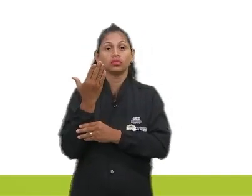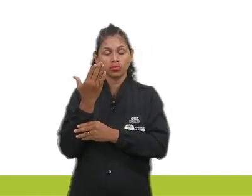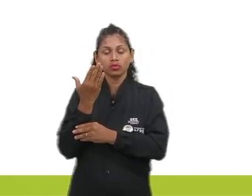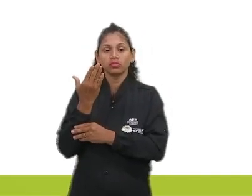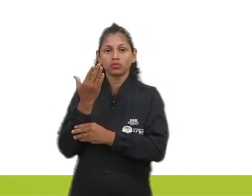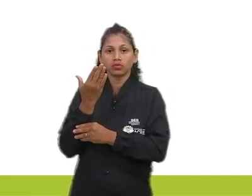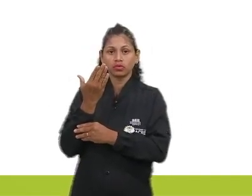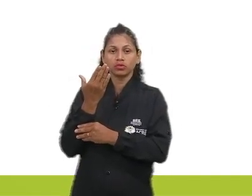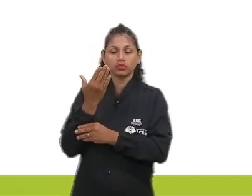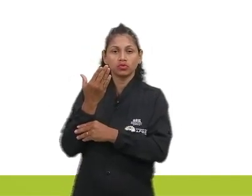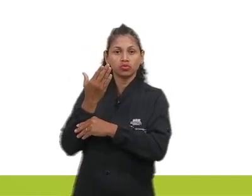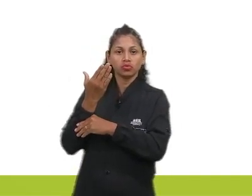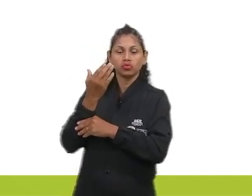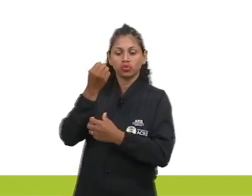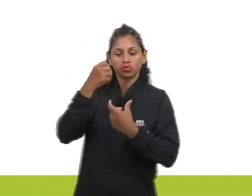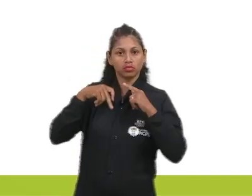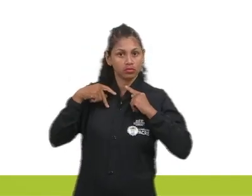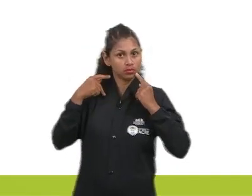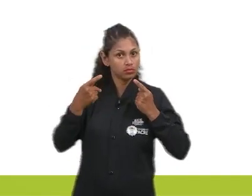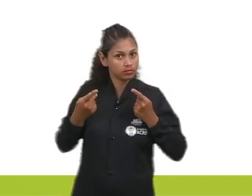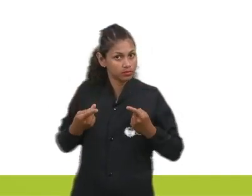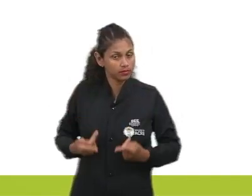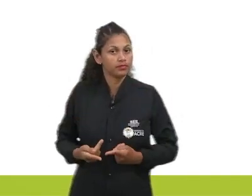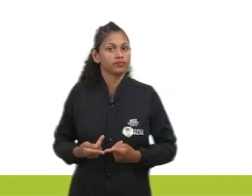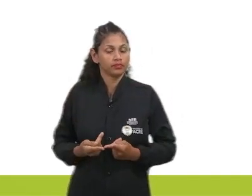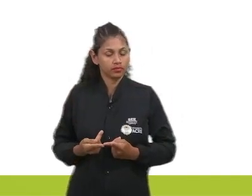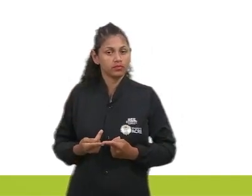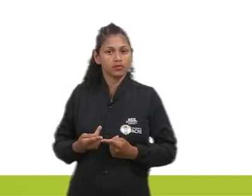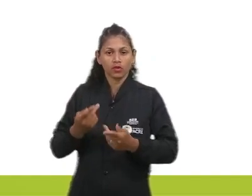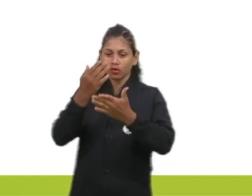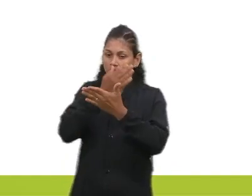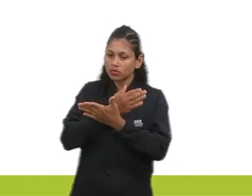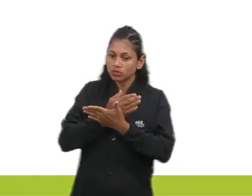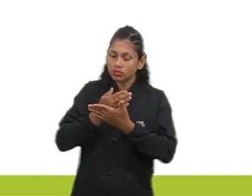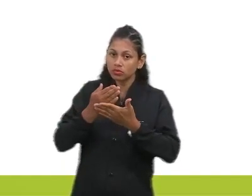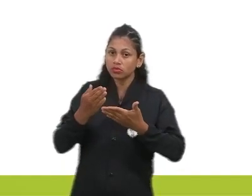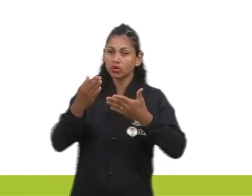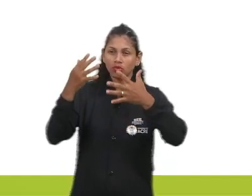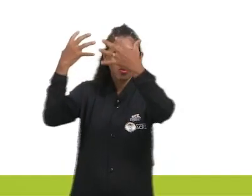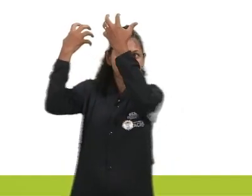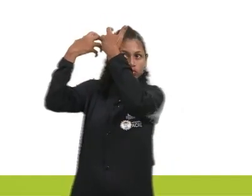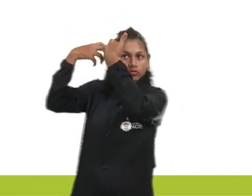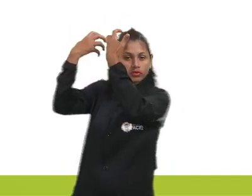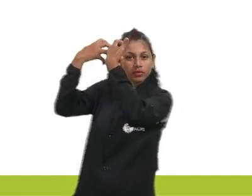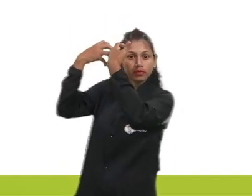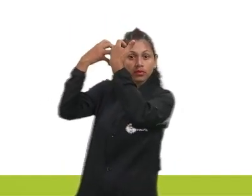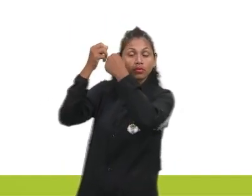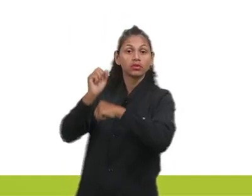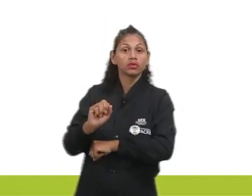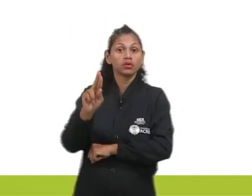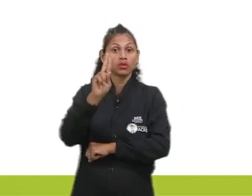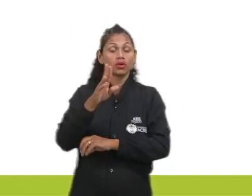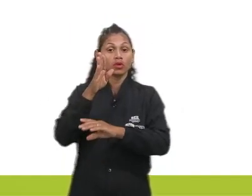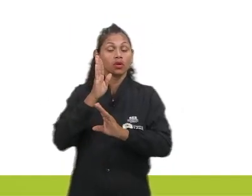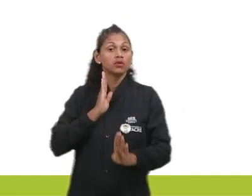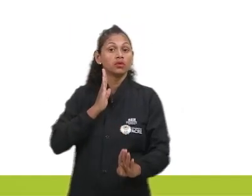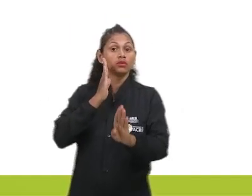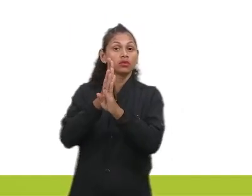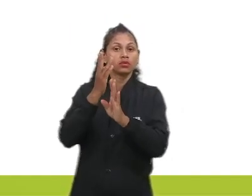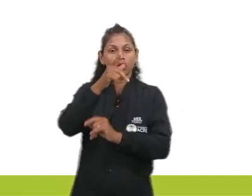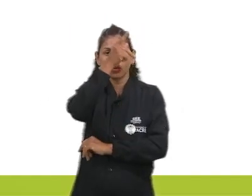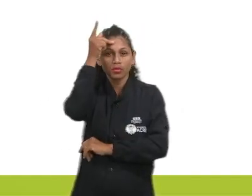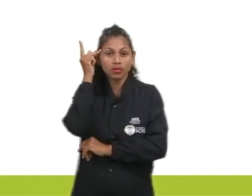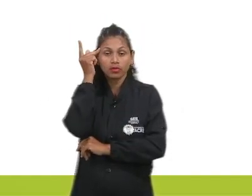humano, nascendo conosco, em nosso intelecto, e sendo usadas e descobertas pelas pessoas